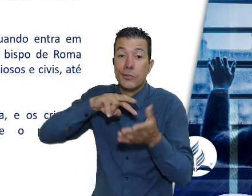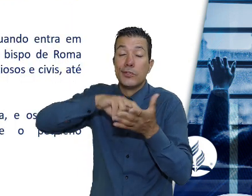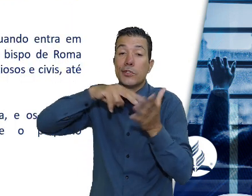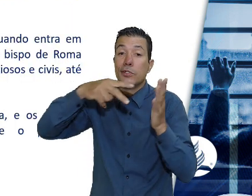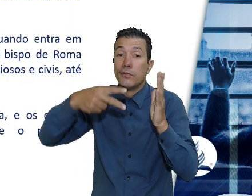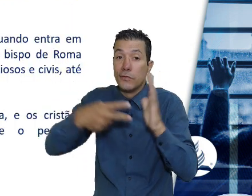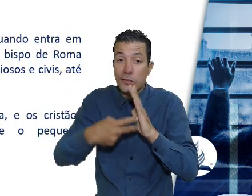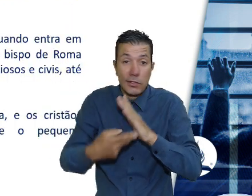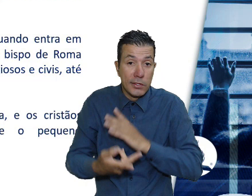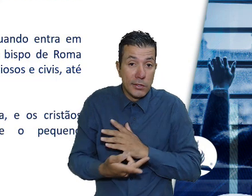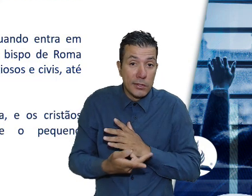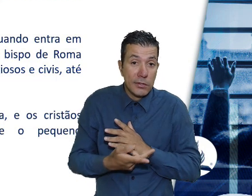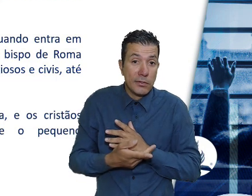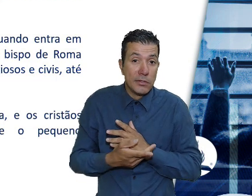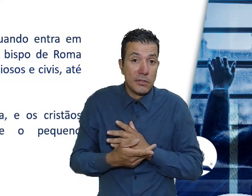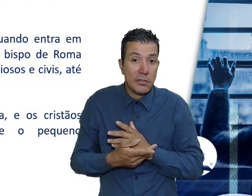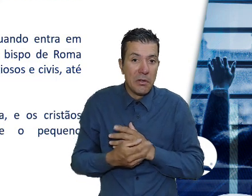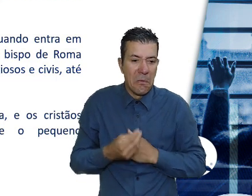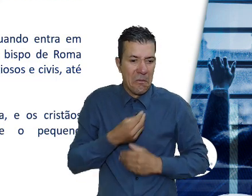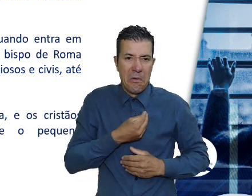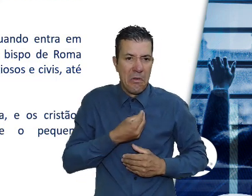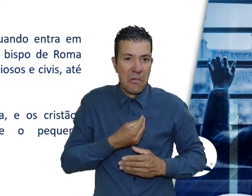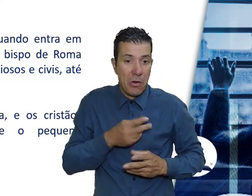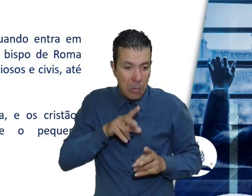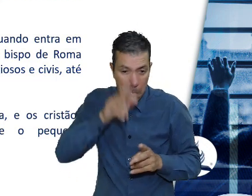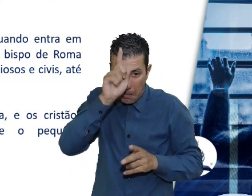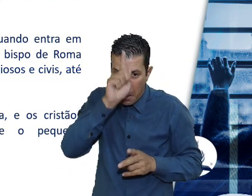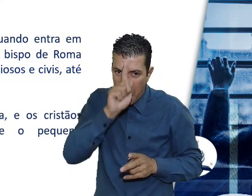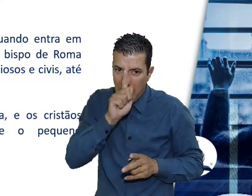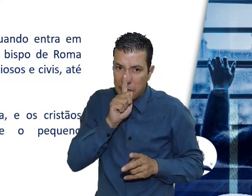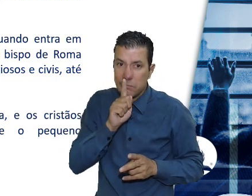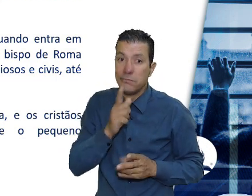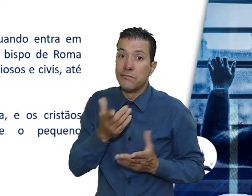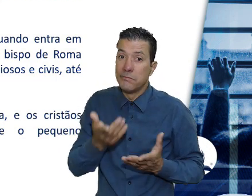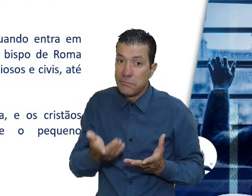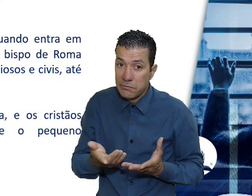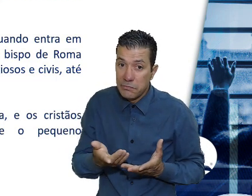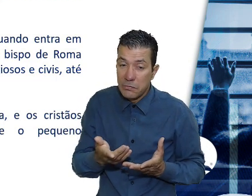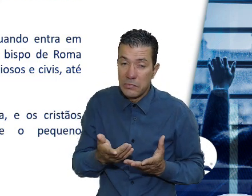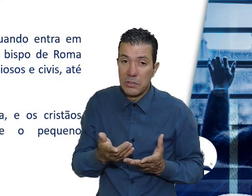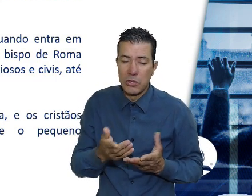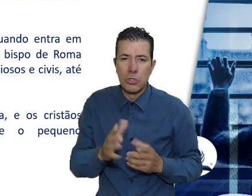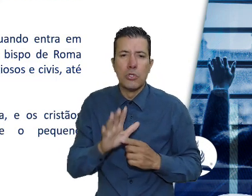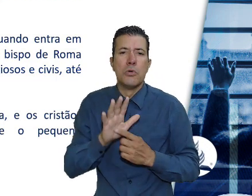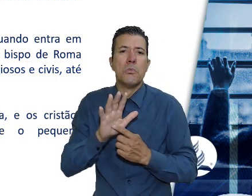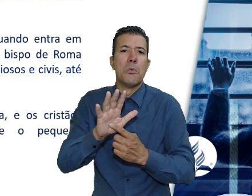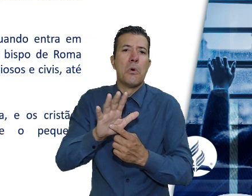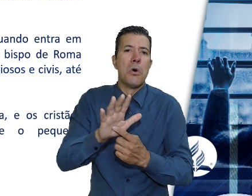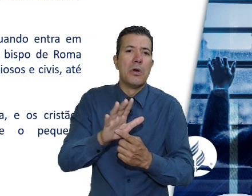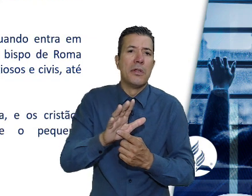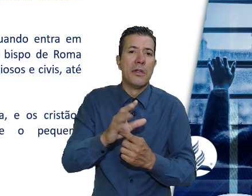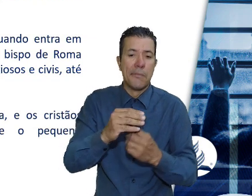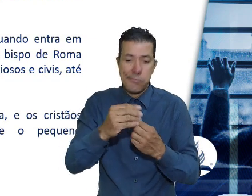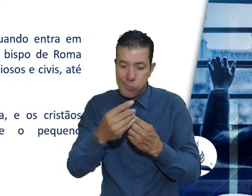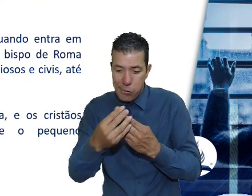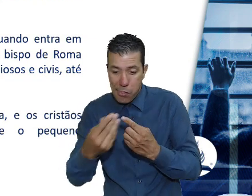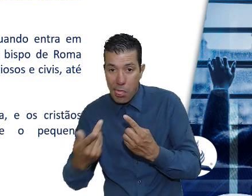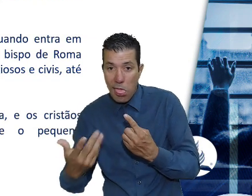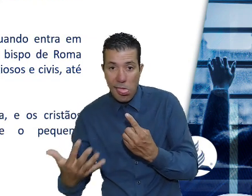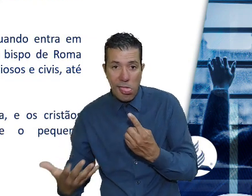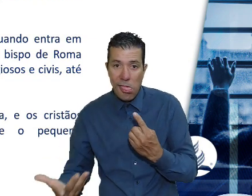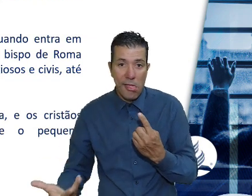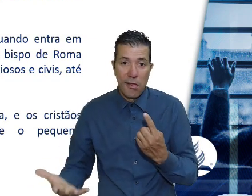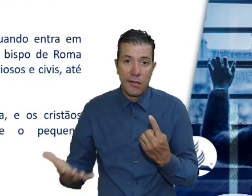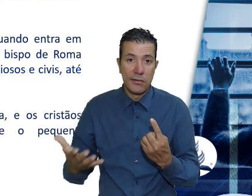não pense num amarelo de cor vívida, mas é aquele amarelo de uma folha seca, de árvore, ou seja,